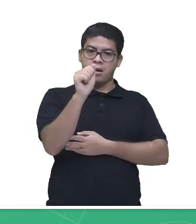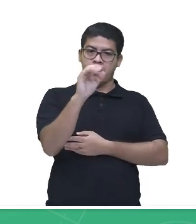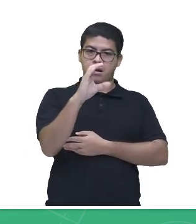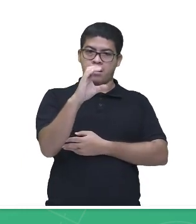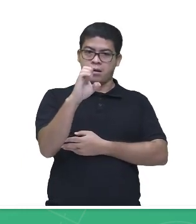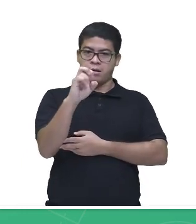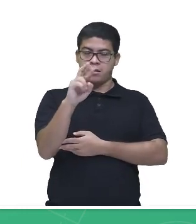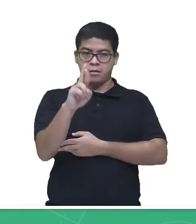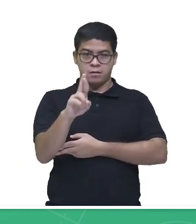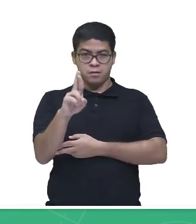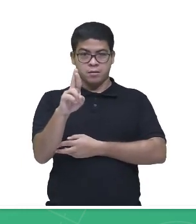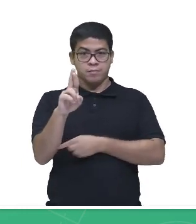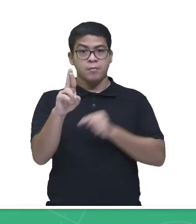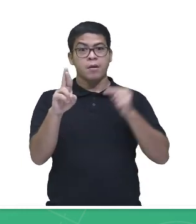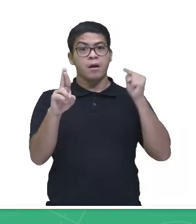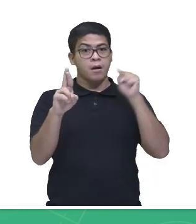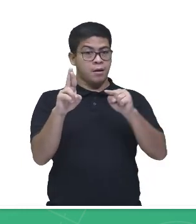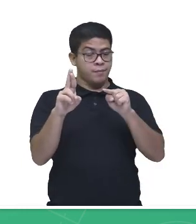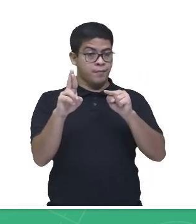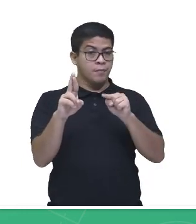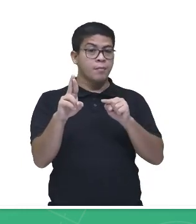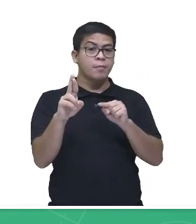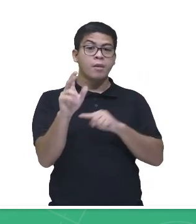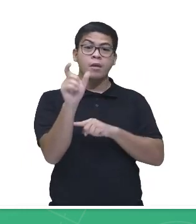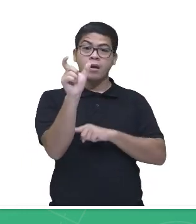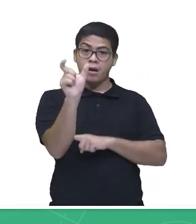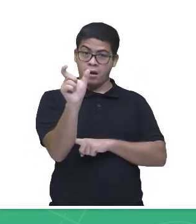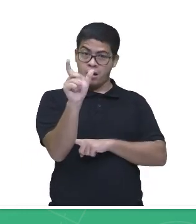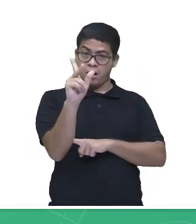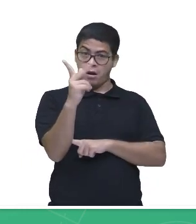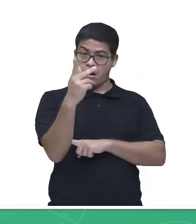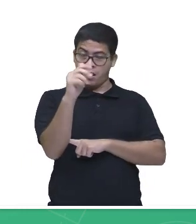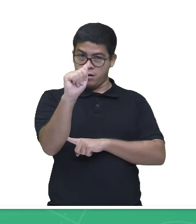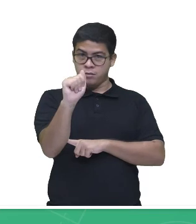aí vem aqui o verbo haber, ó, ha hecho